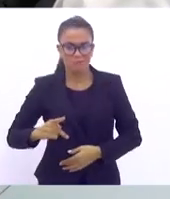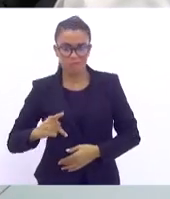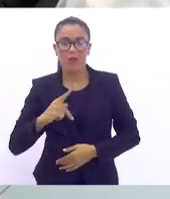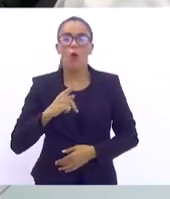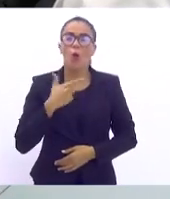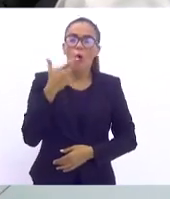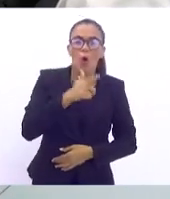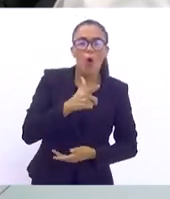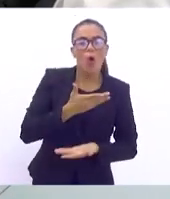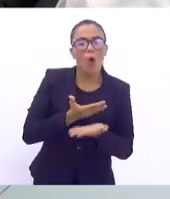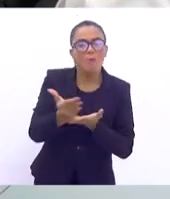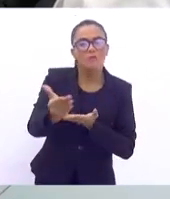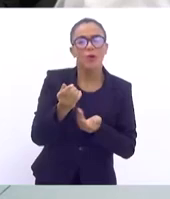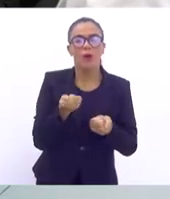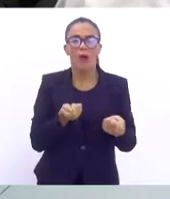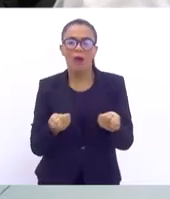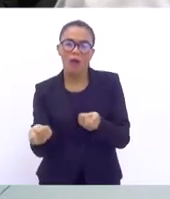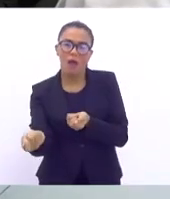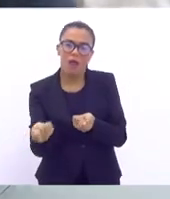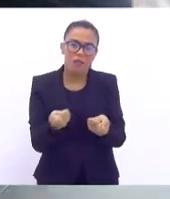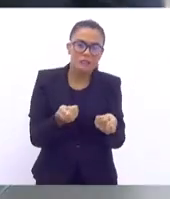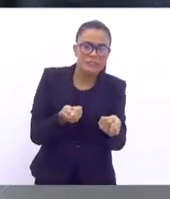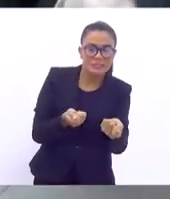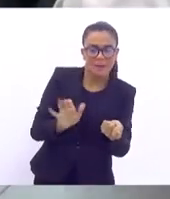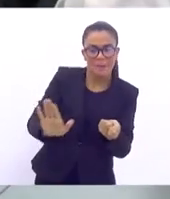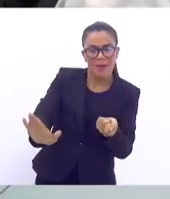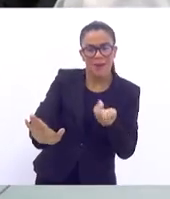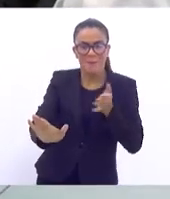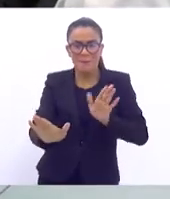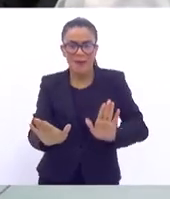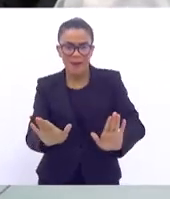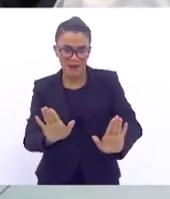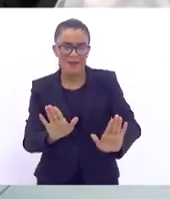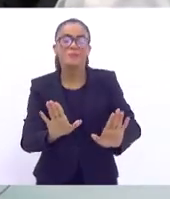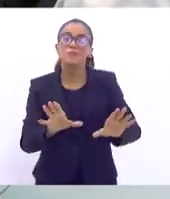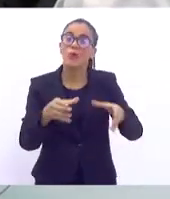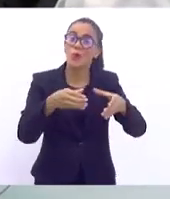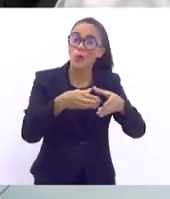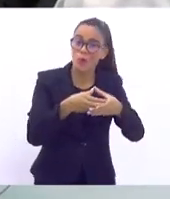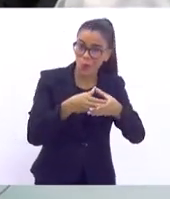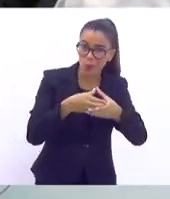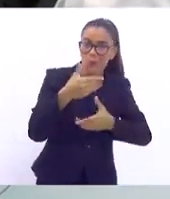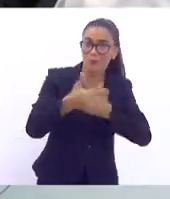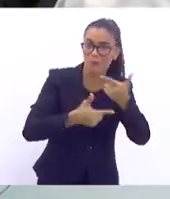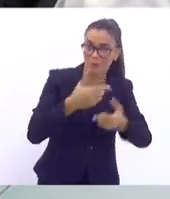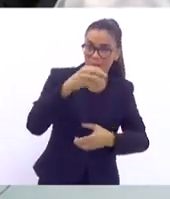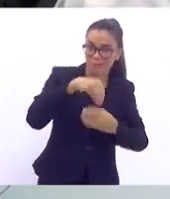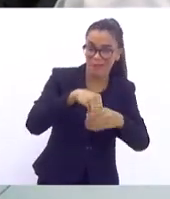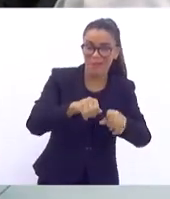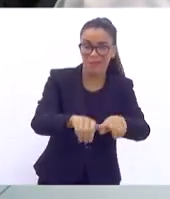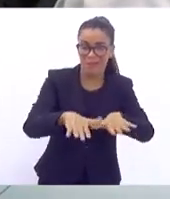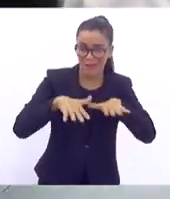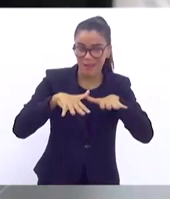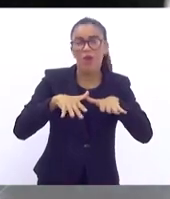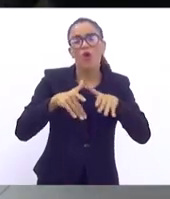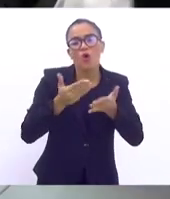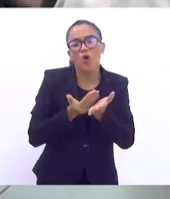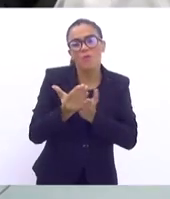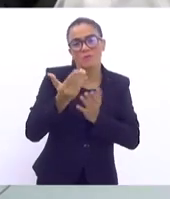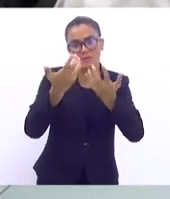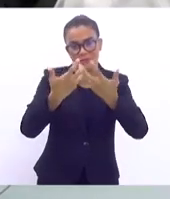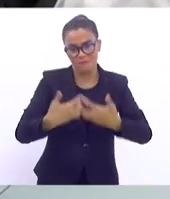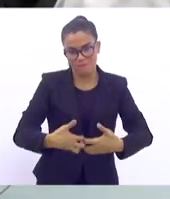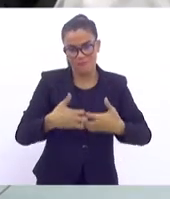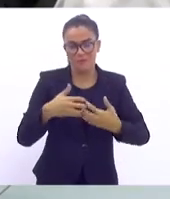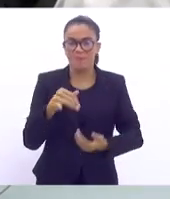essa questão na medida que ela foi dando anuência para que as frentes mesmo não publicadas pudessem começar seu funcionamento por exemplo